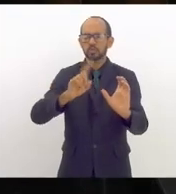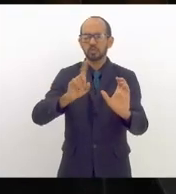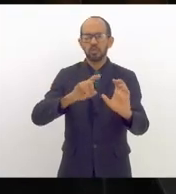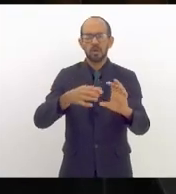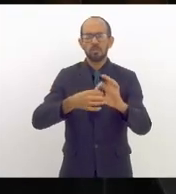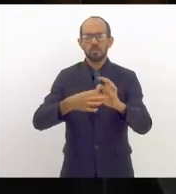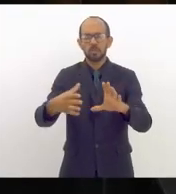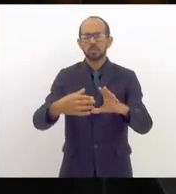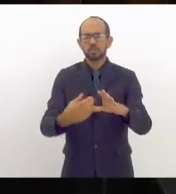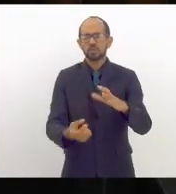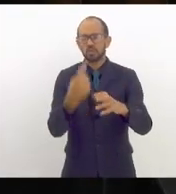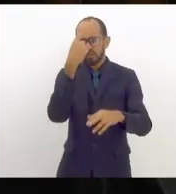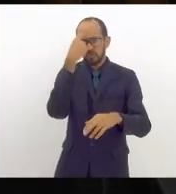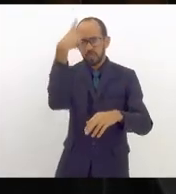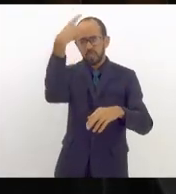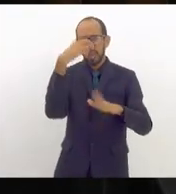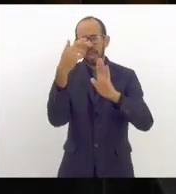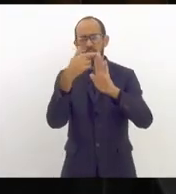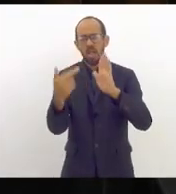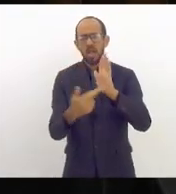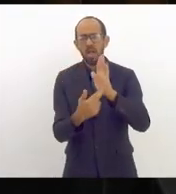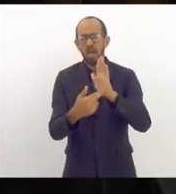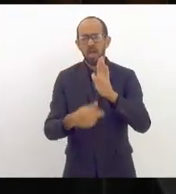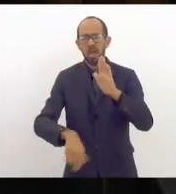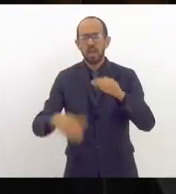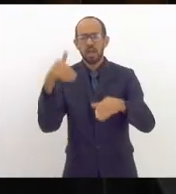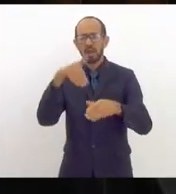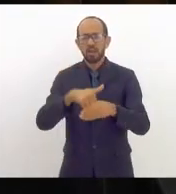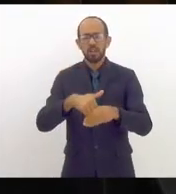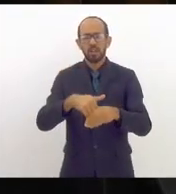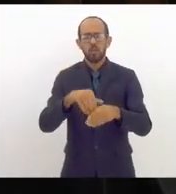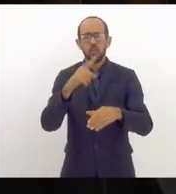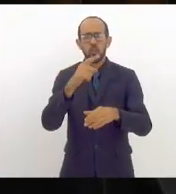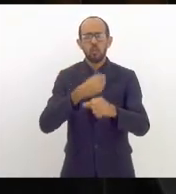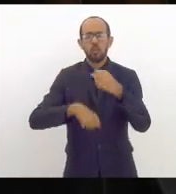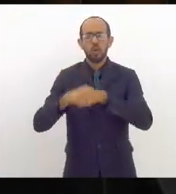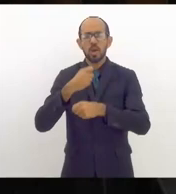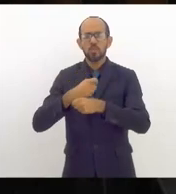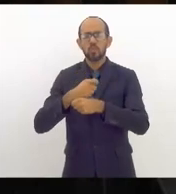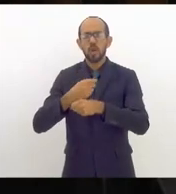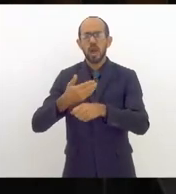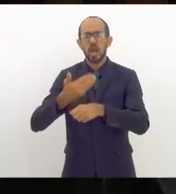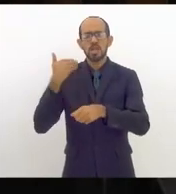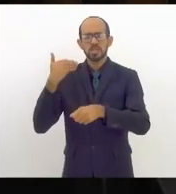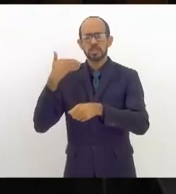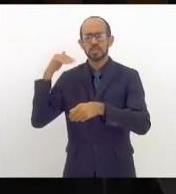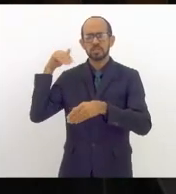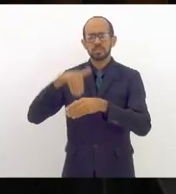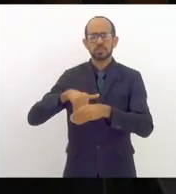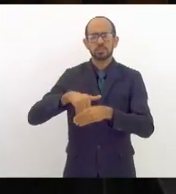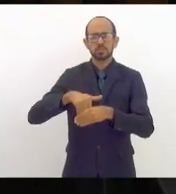regra eleitoral um ano antes da eleição ao TSE não é permitido